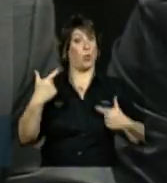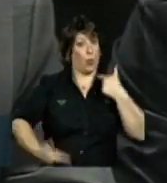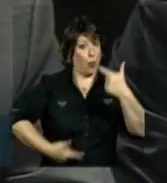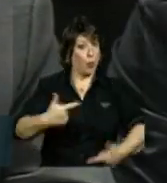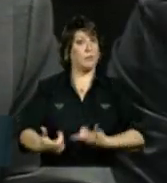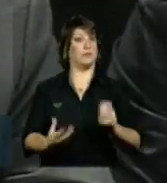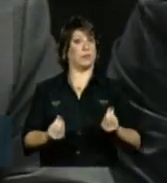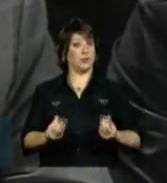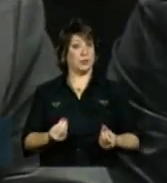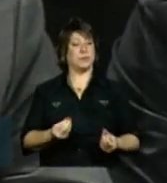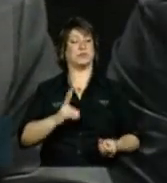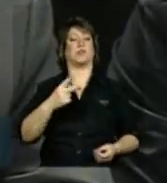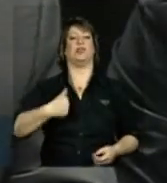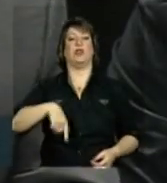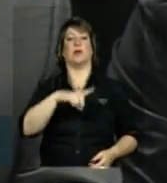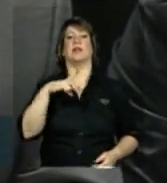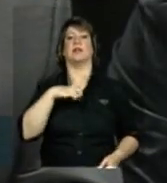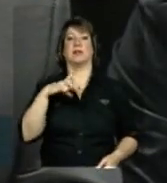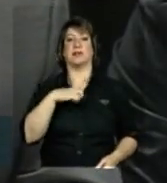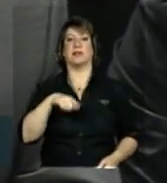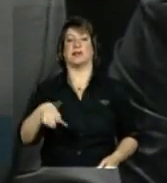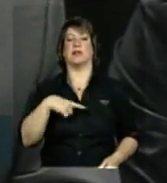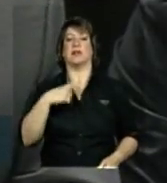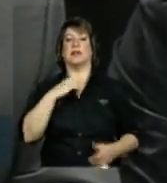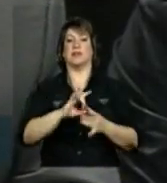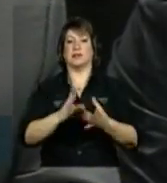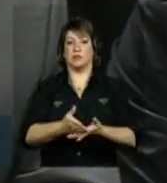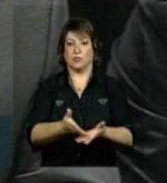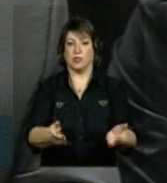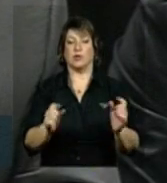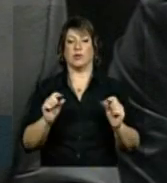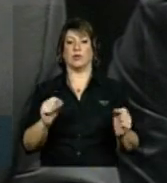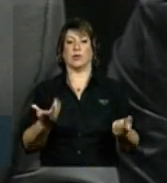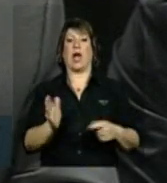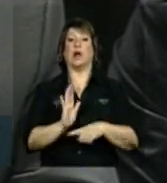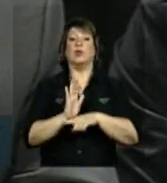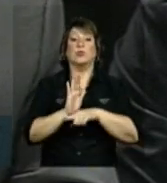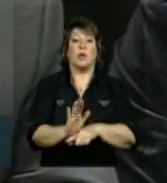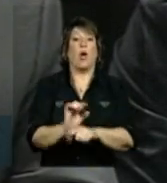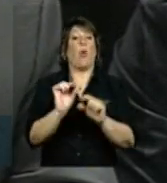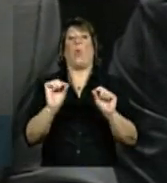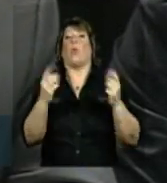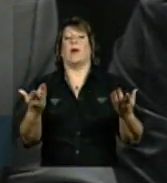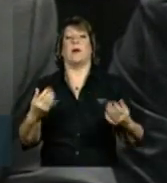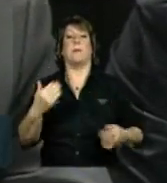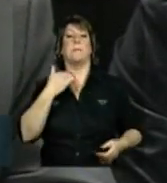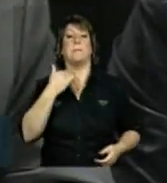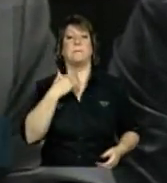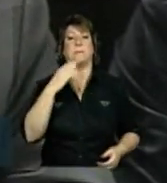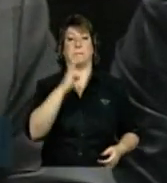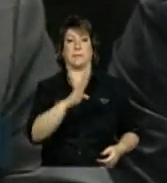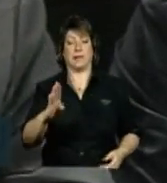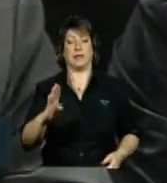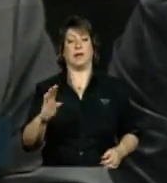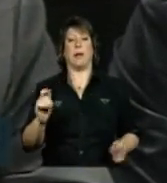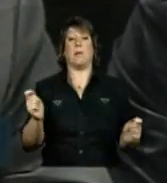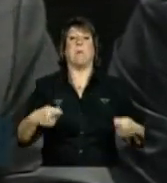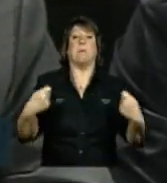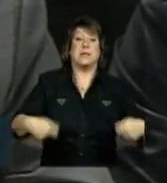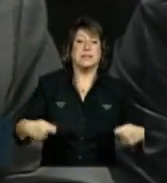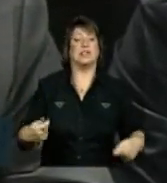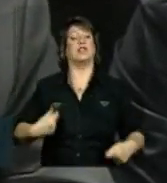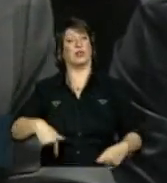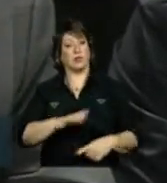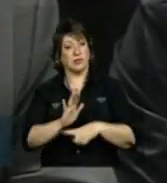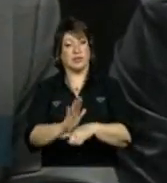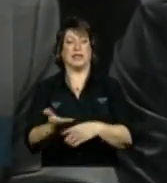que nós estamos, evidentemente, à disposição e para contribuir naquilo que o Banco do Brasil possa precisar